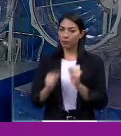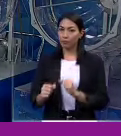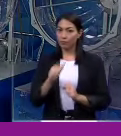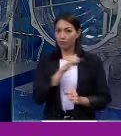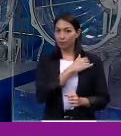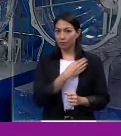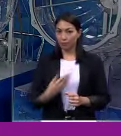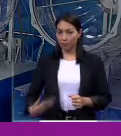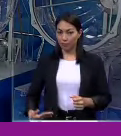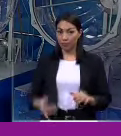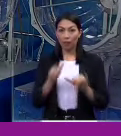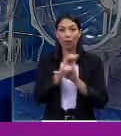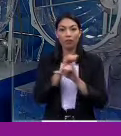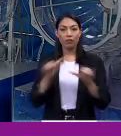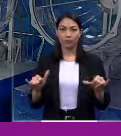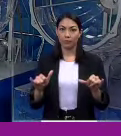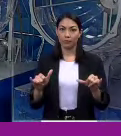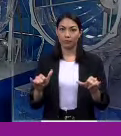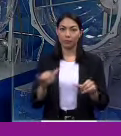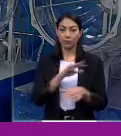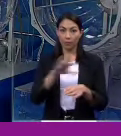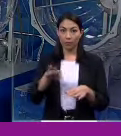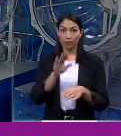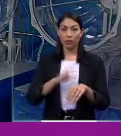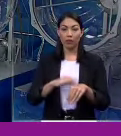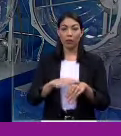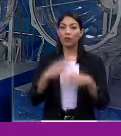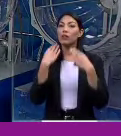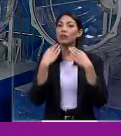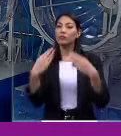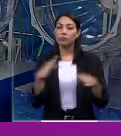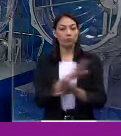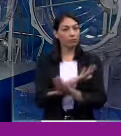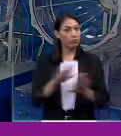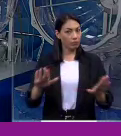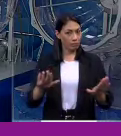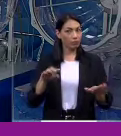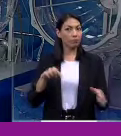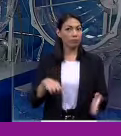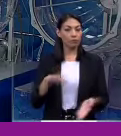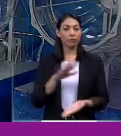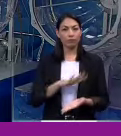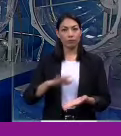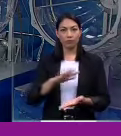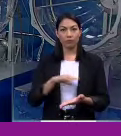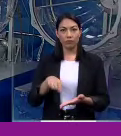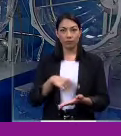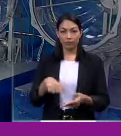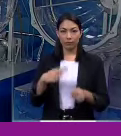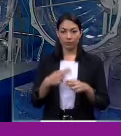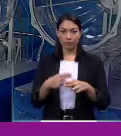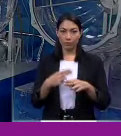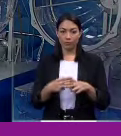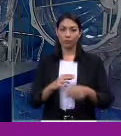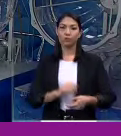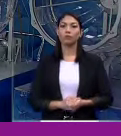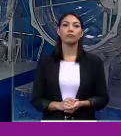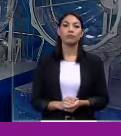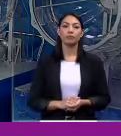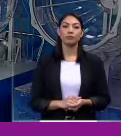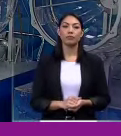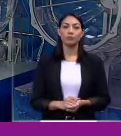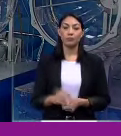poder público, comunicamos que os sorteios estão sendo realizados sem a presença de plateia aqui no Espaço Loterias